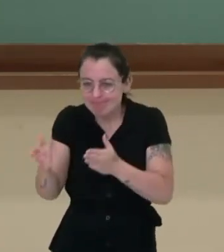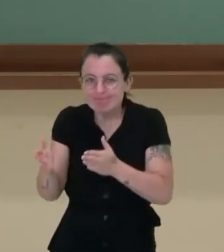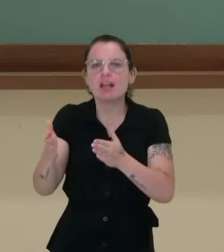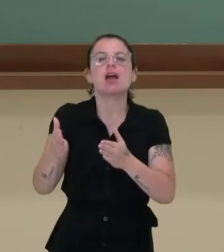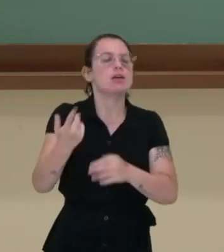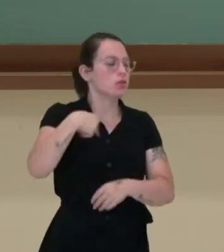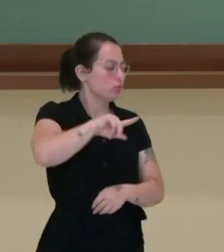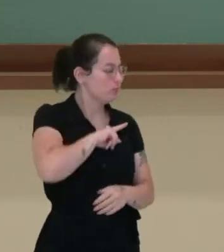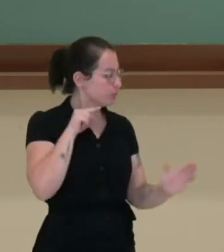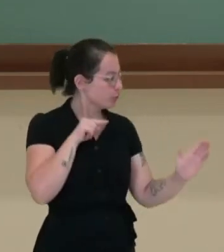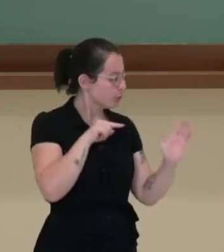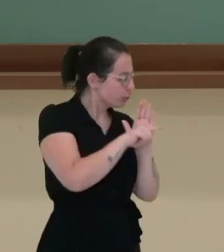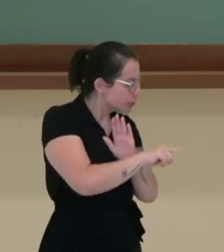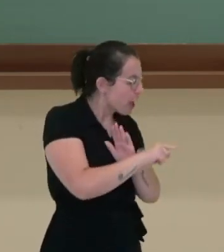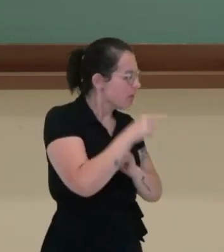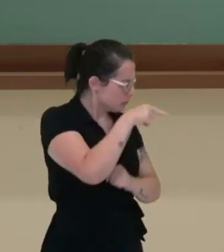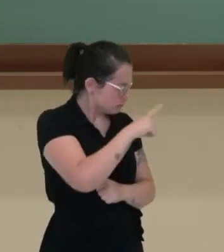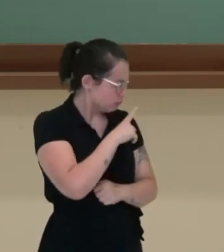da rubéola,